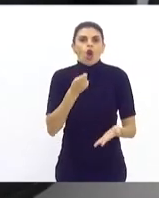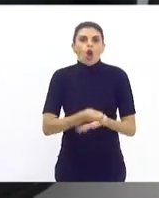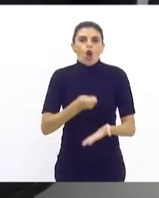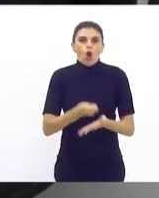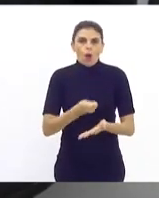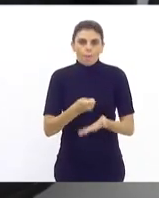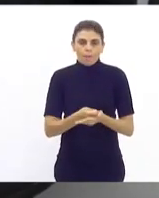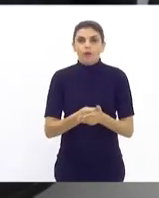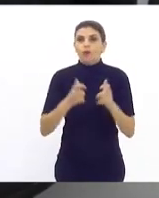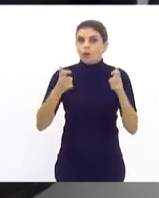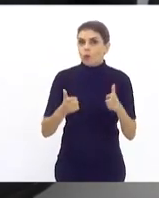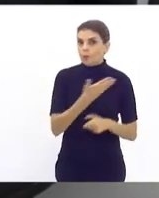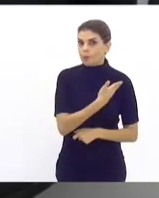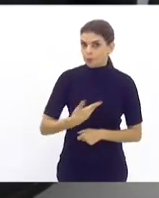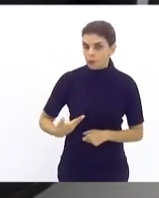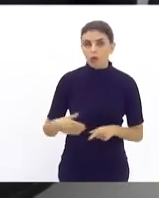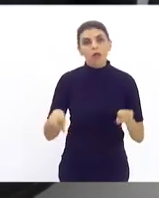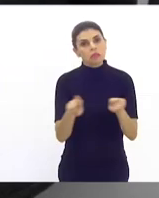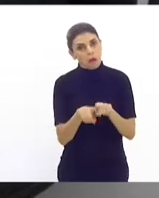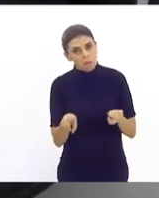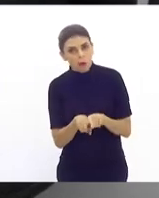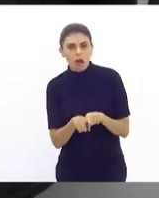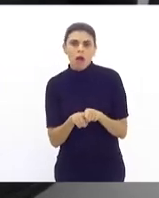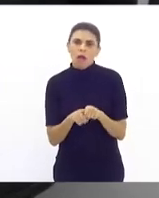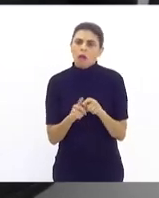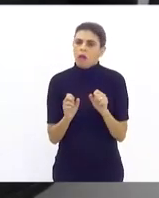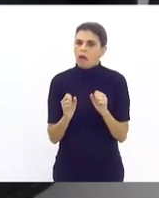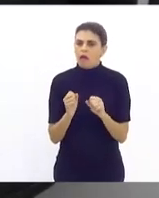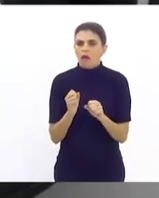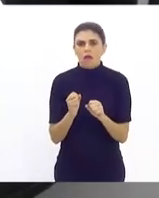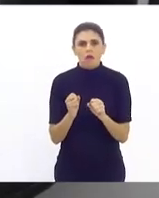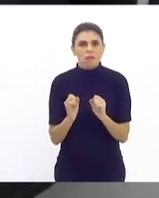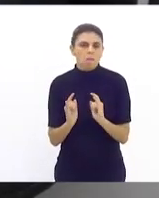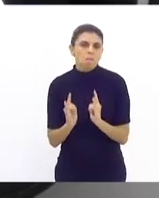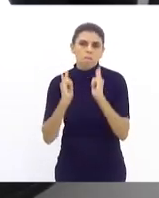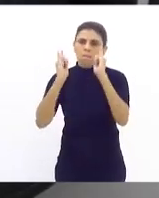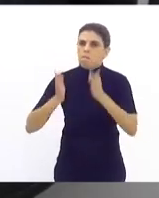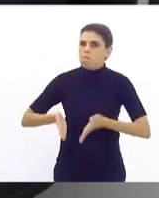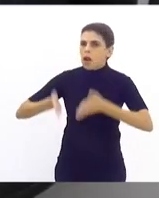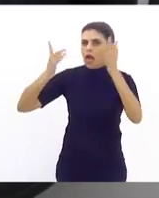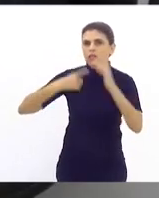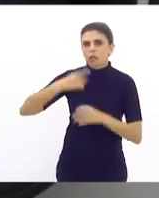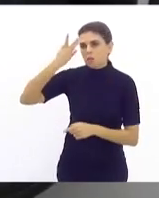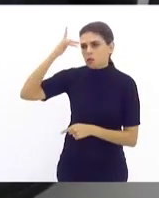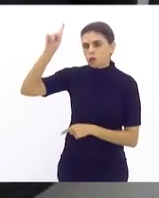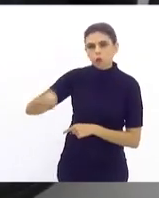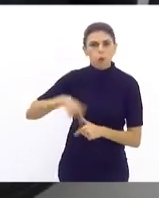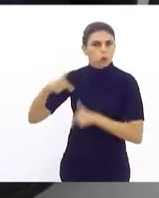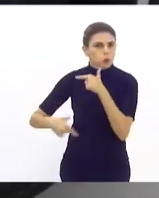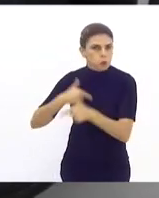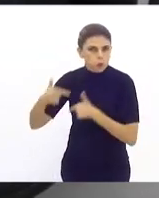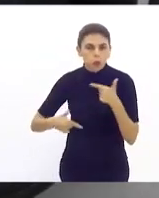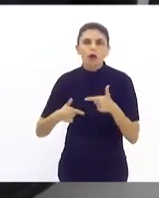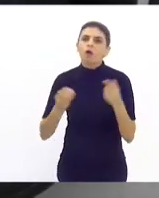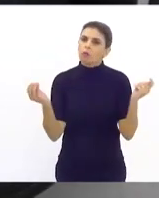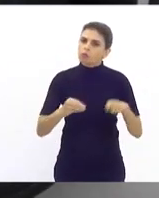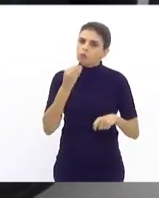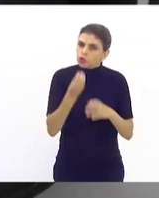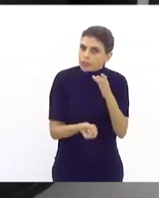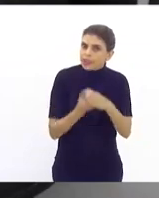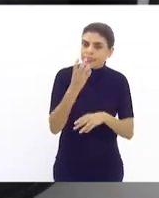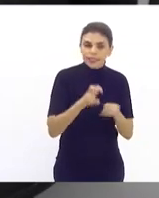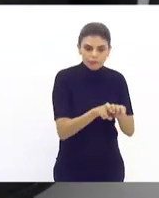no setor público, tivesse razoabilidade, prédios grandes, prédios onde você tem um número grande de servidores, para a gente instituir